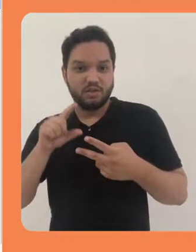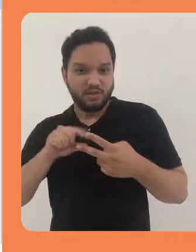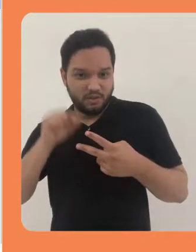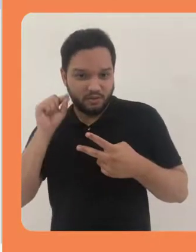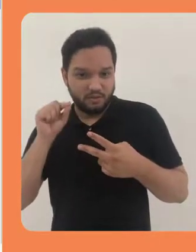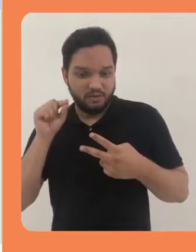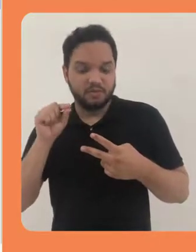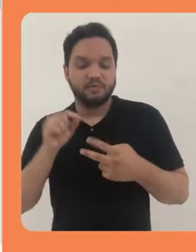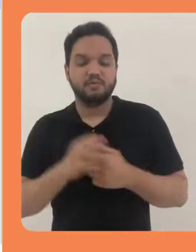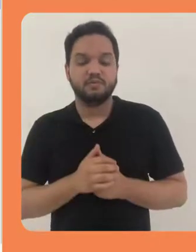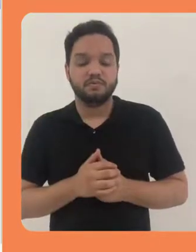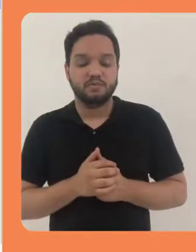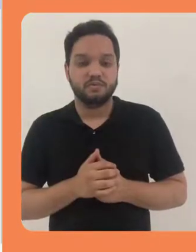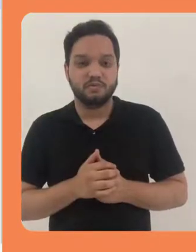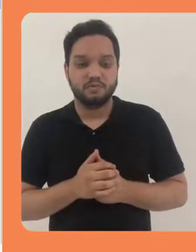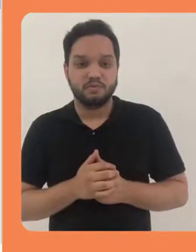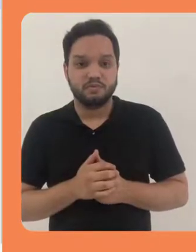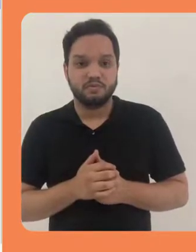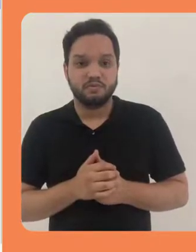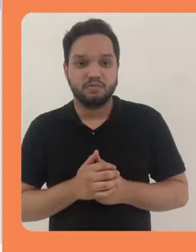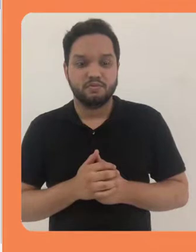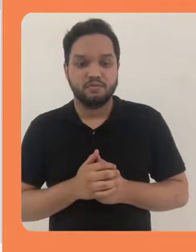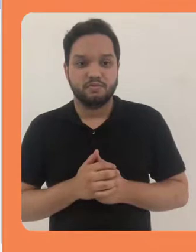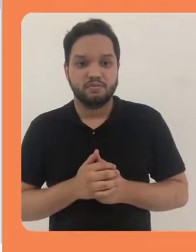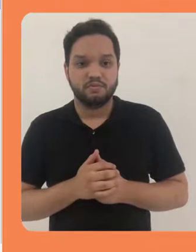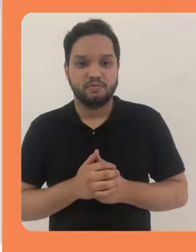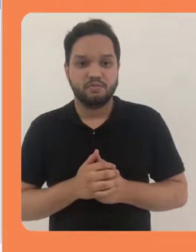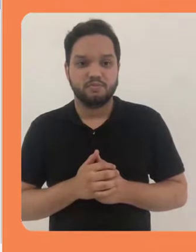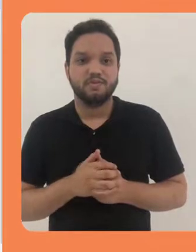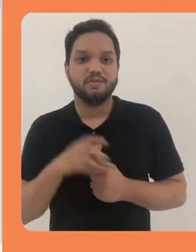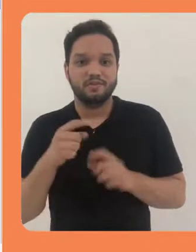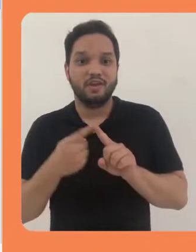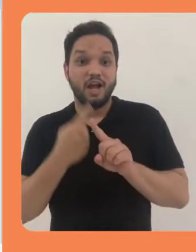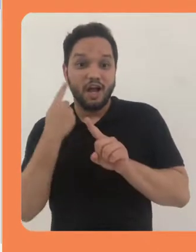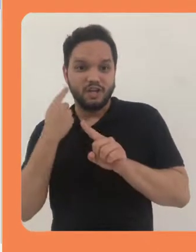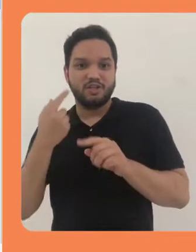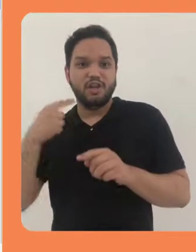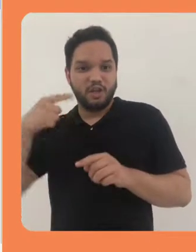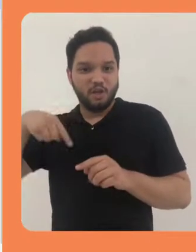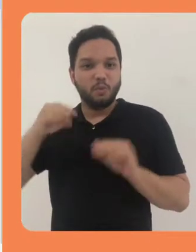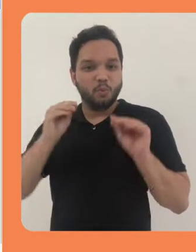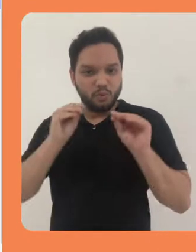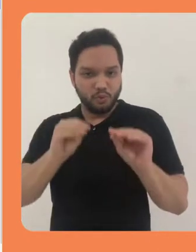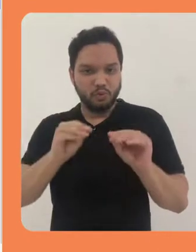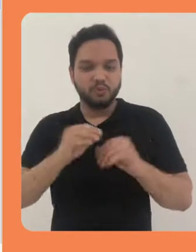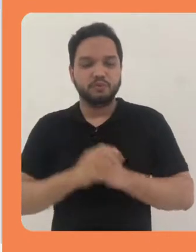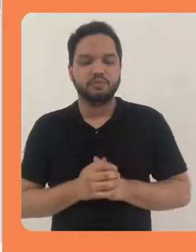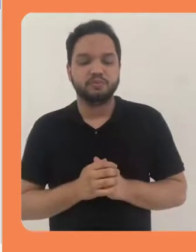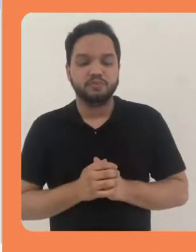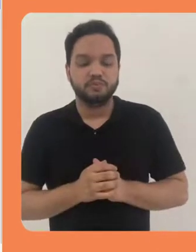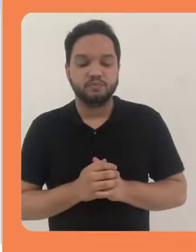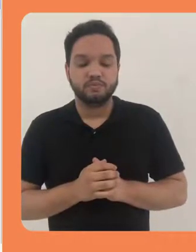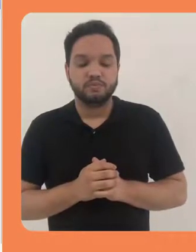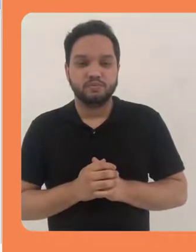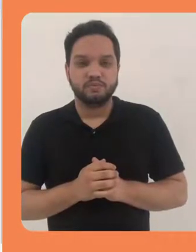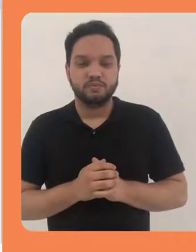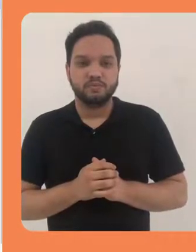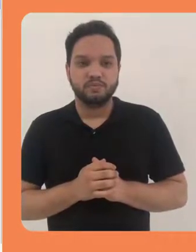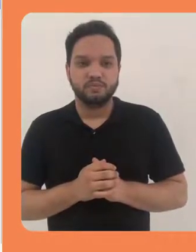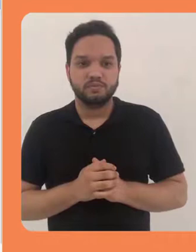vai aparecer a opção que apareceu um Label o que já tínhamos colocado